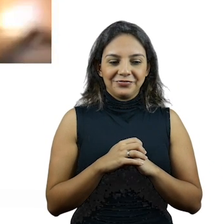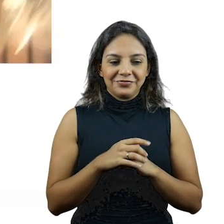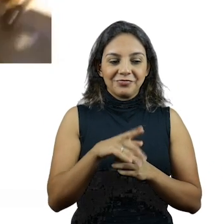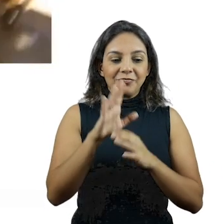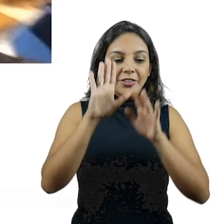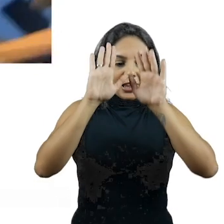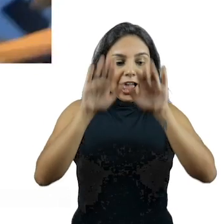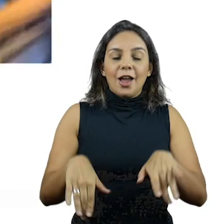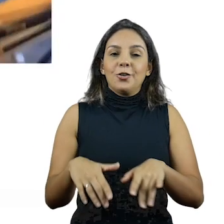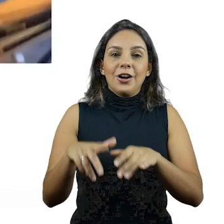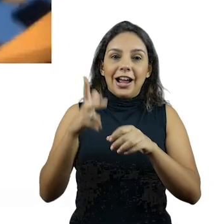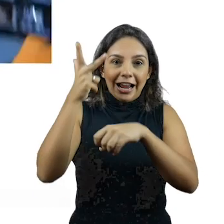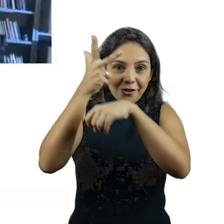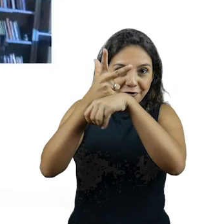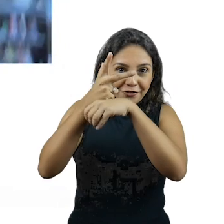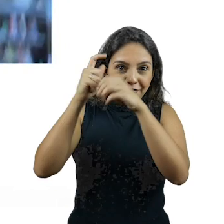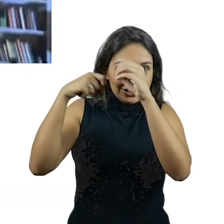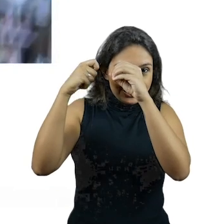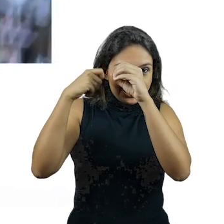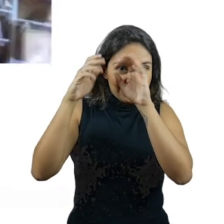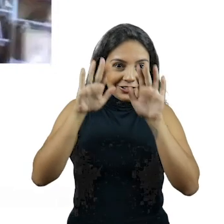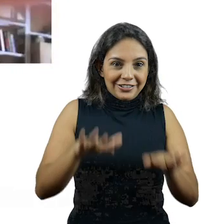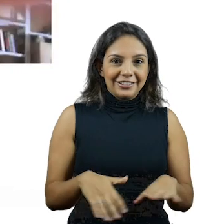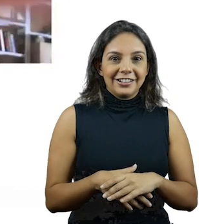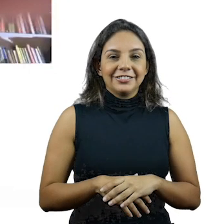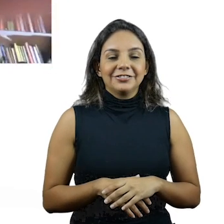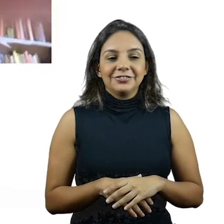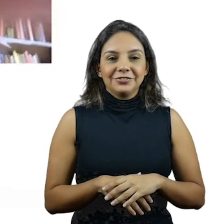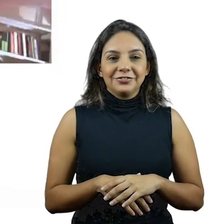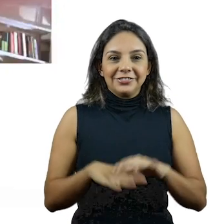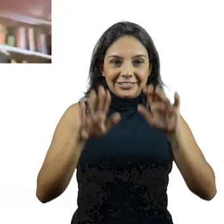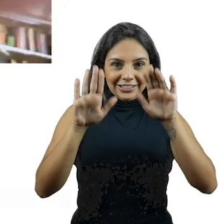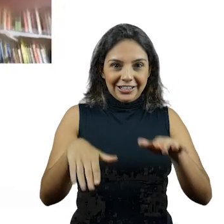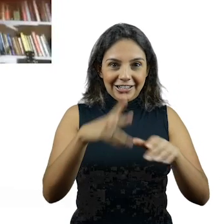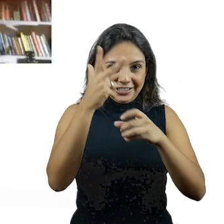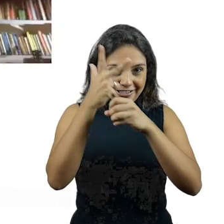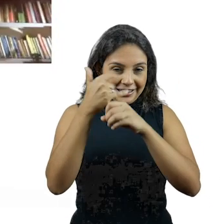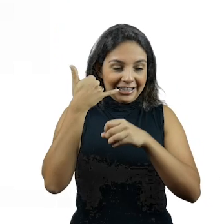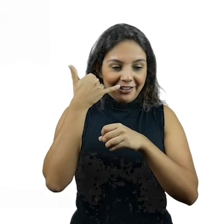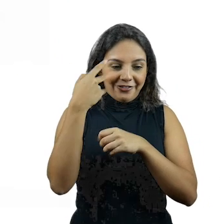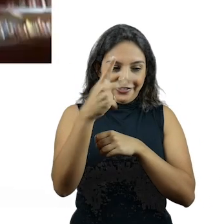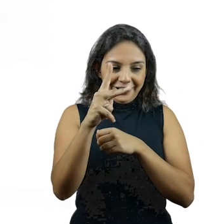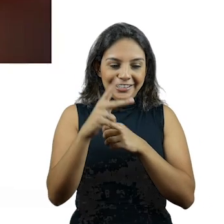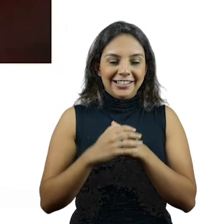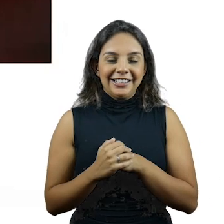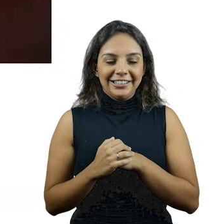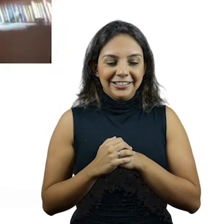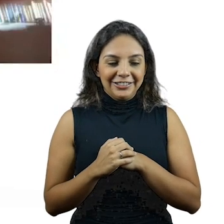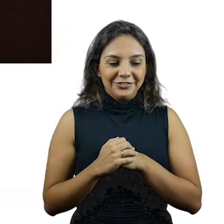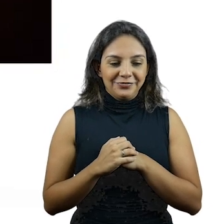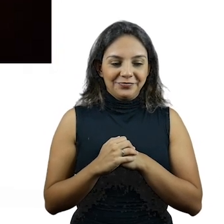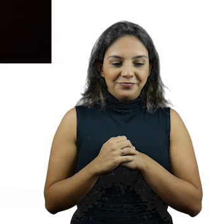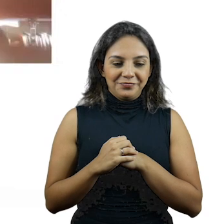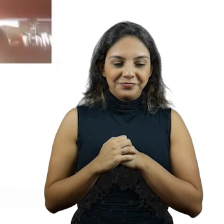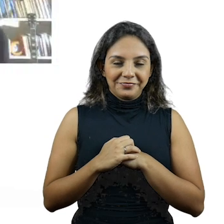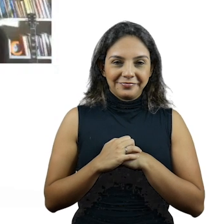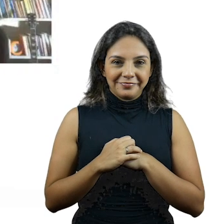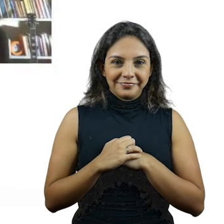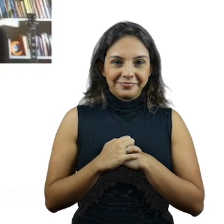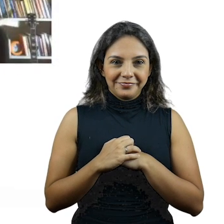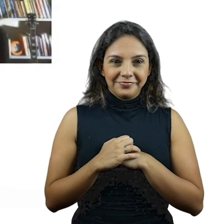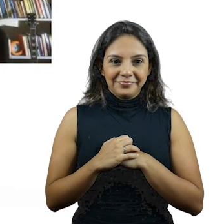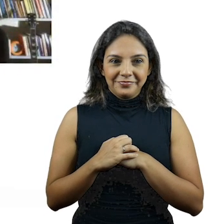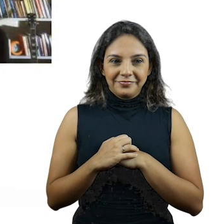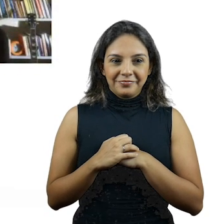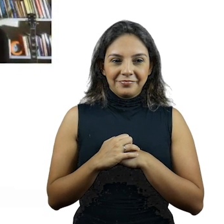enquanto Tony faz a pergunta. Esse mundo é muito engraçado. Caiu o telefone dele. Ai.